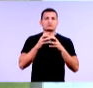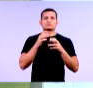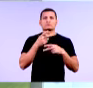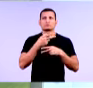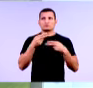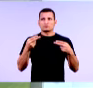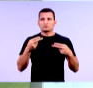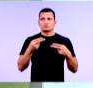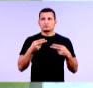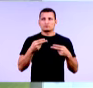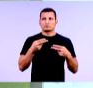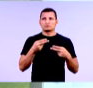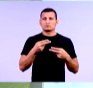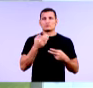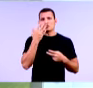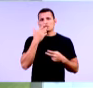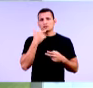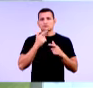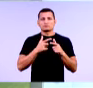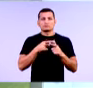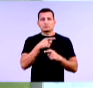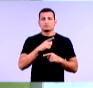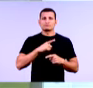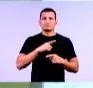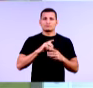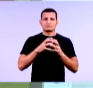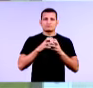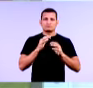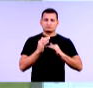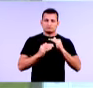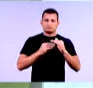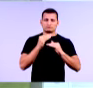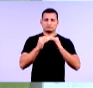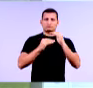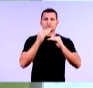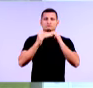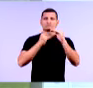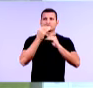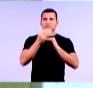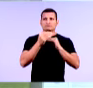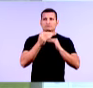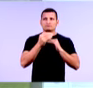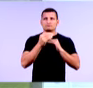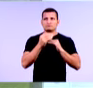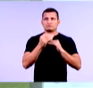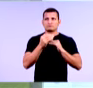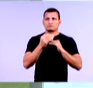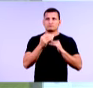A gente fala criança porque é um cérebro que ainda está em fase de desenvolvimento, né? Bem desenvolvimento, né? Uma fase bem